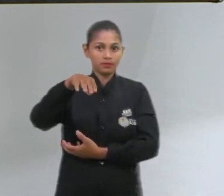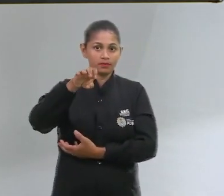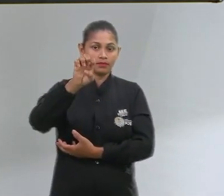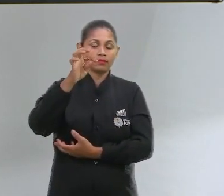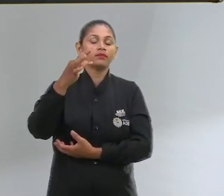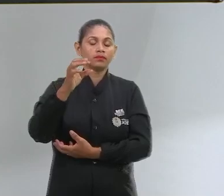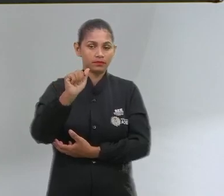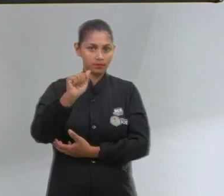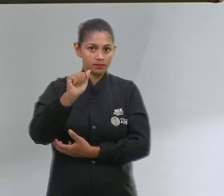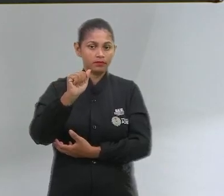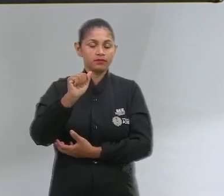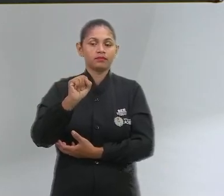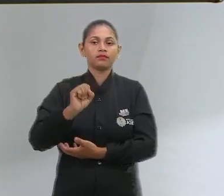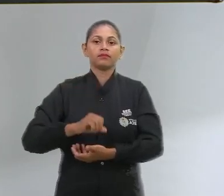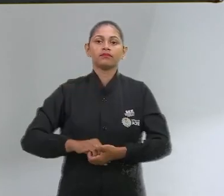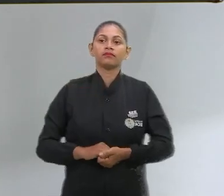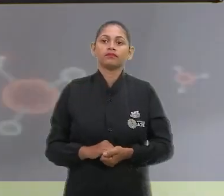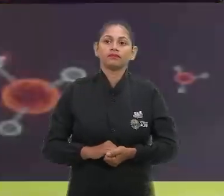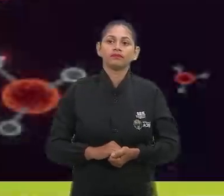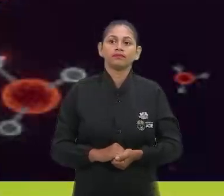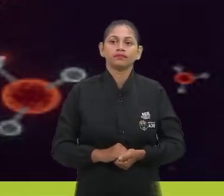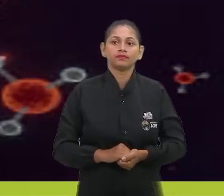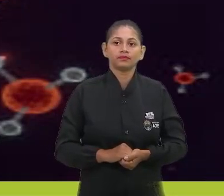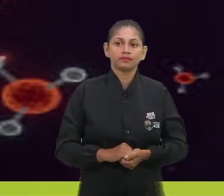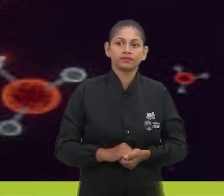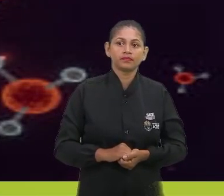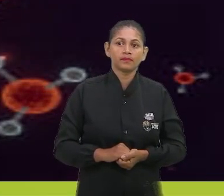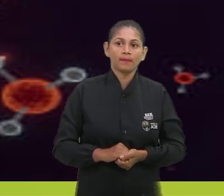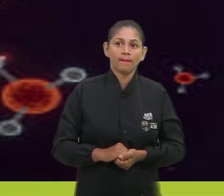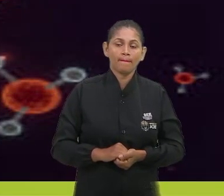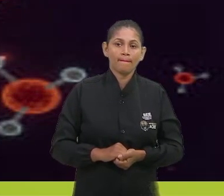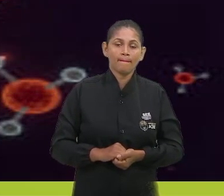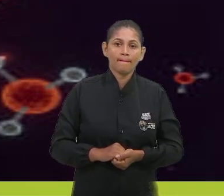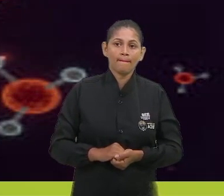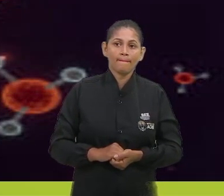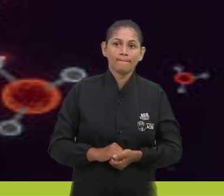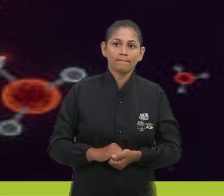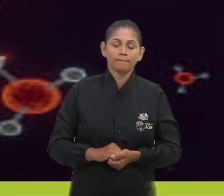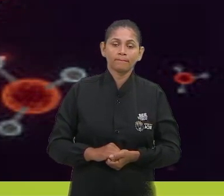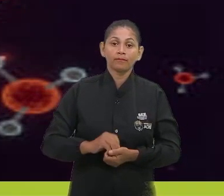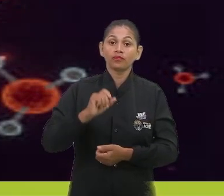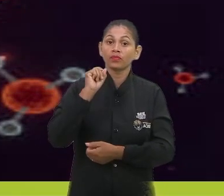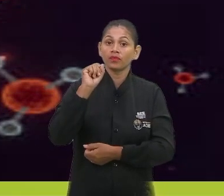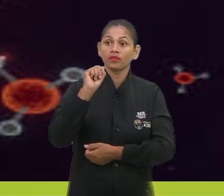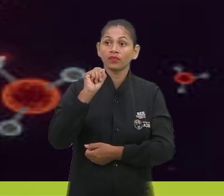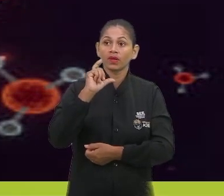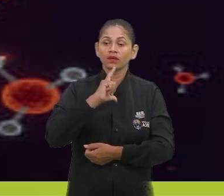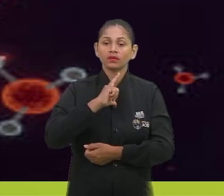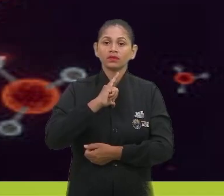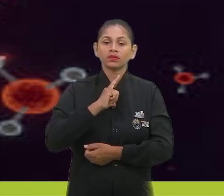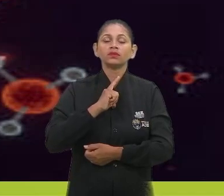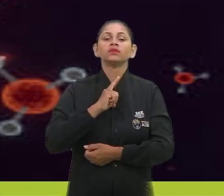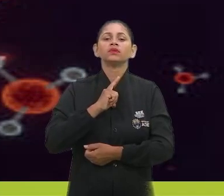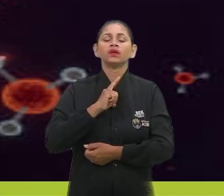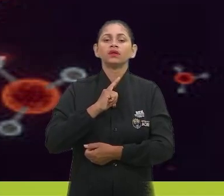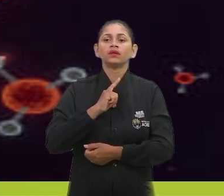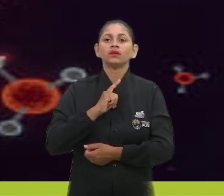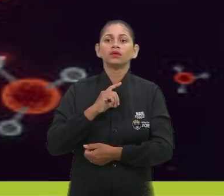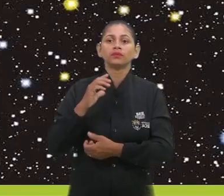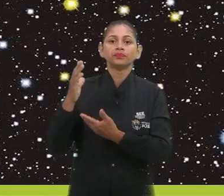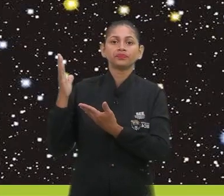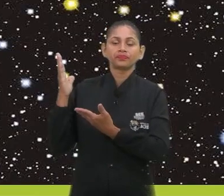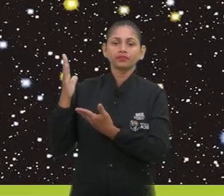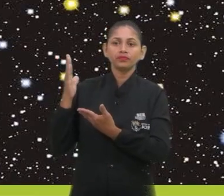dessa decomposição de estrelas. Vamos seguir? Olha só, o que nós temos aqui? Nós temos o seguinte,